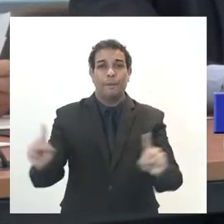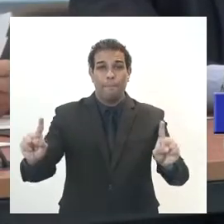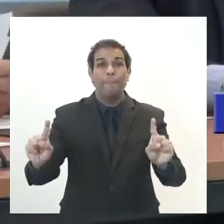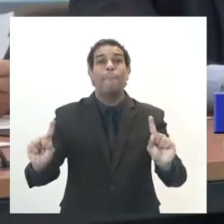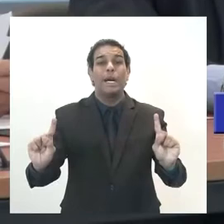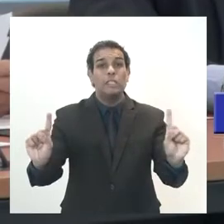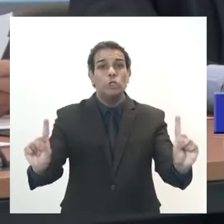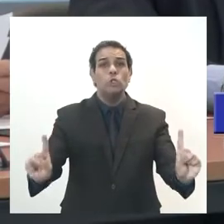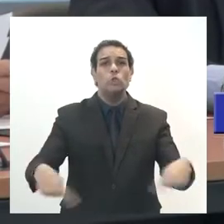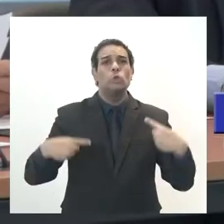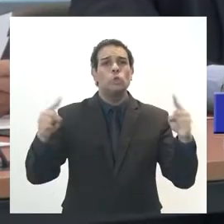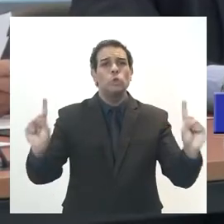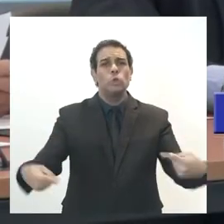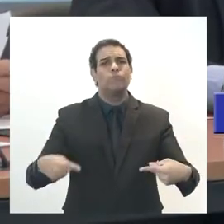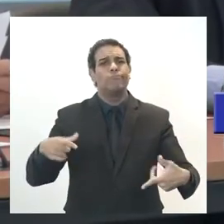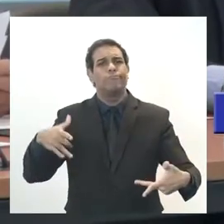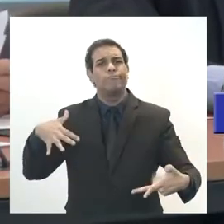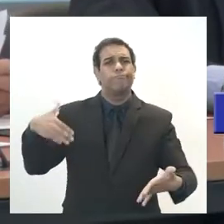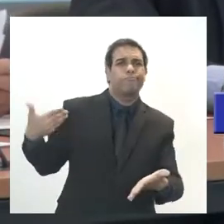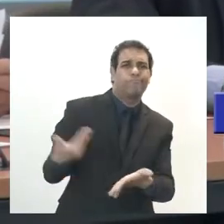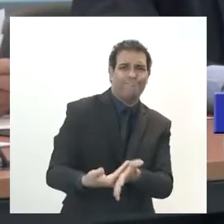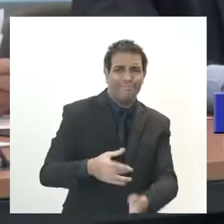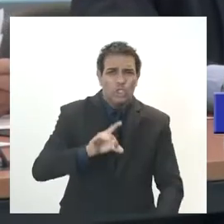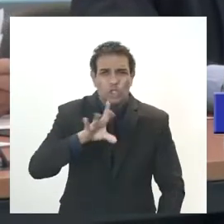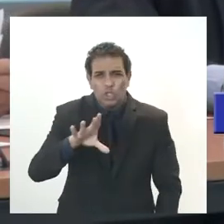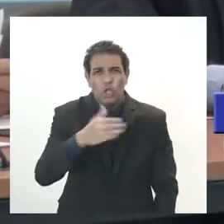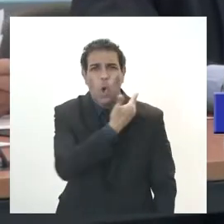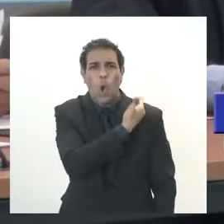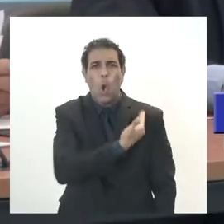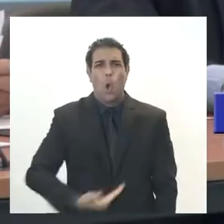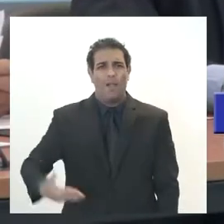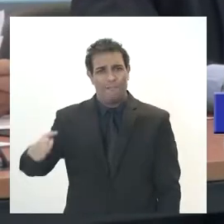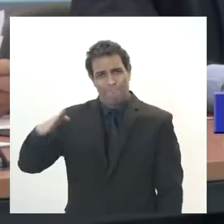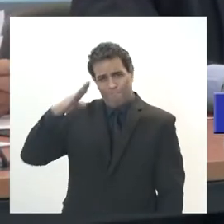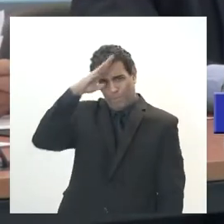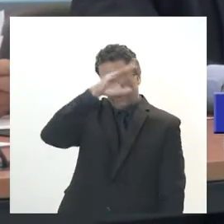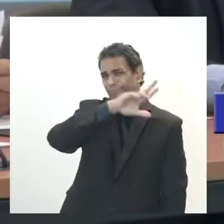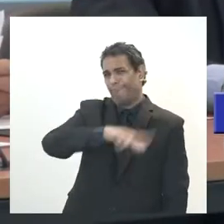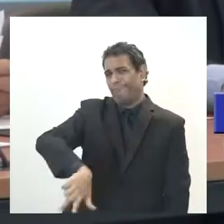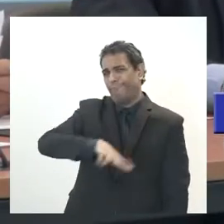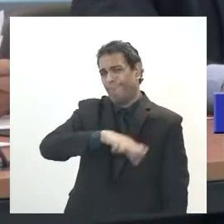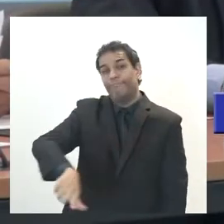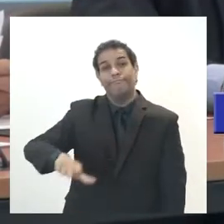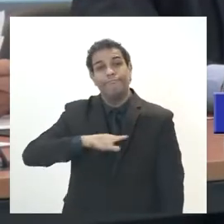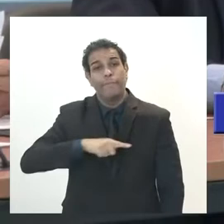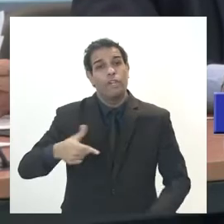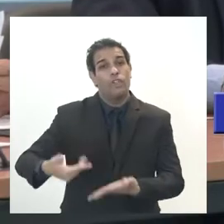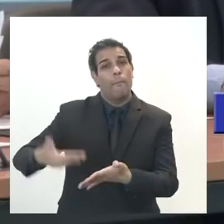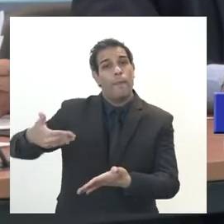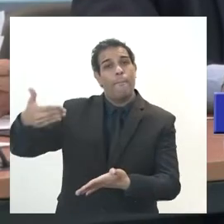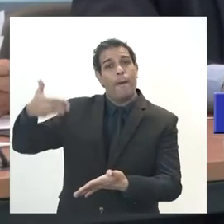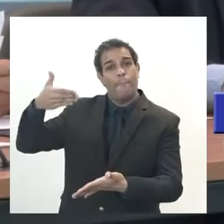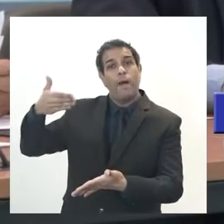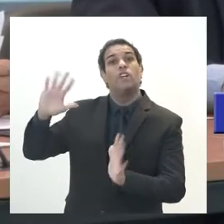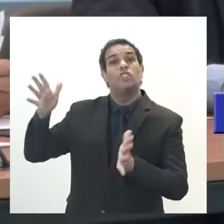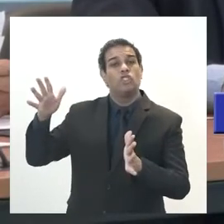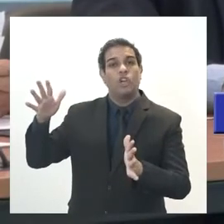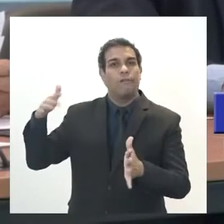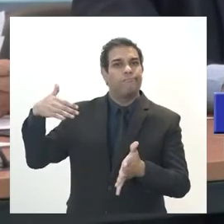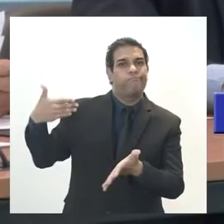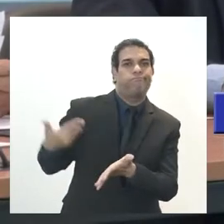e a gente sofre não vem somente do governo bolsonaro ele vem de vários governos é